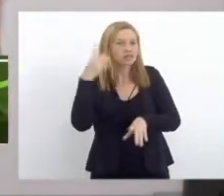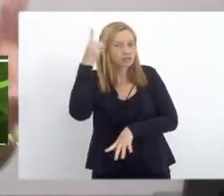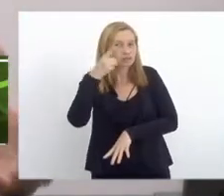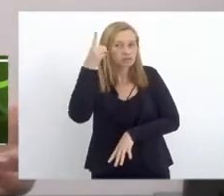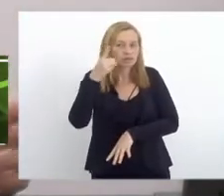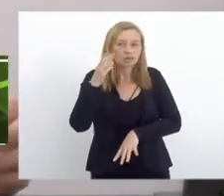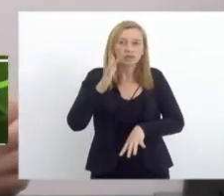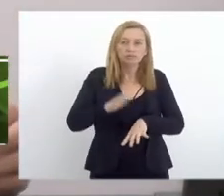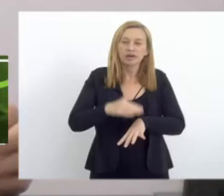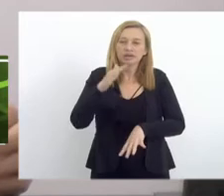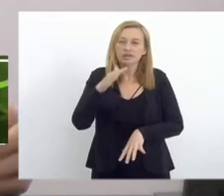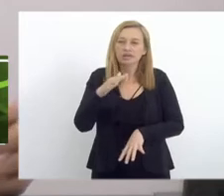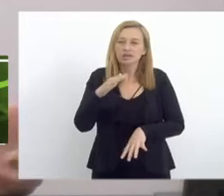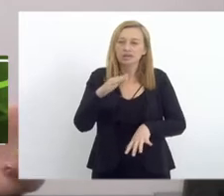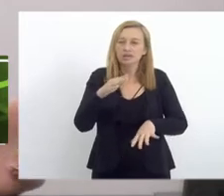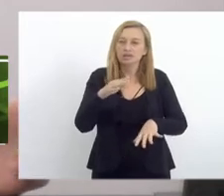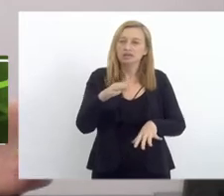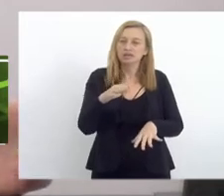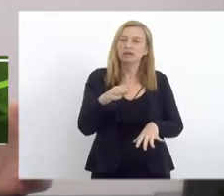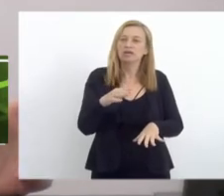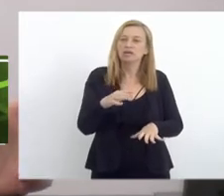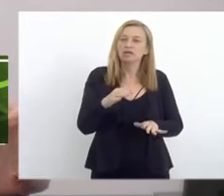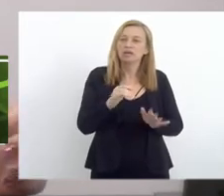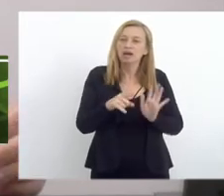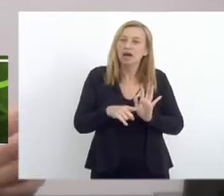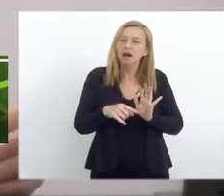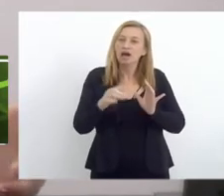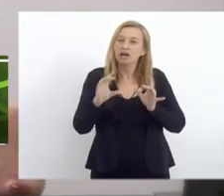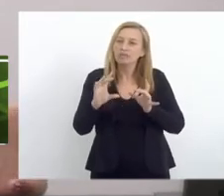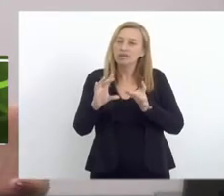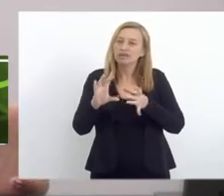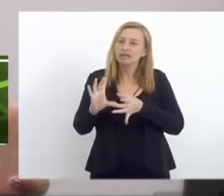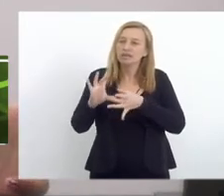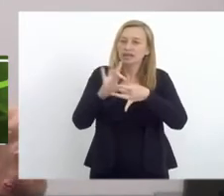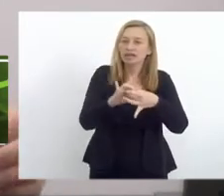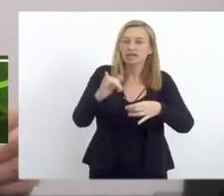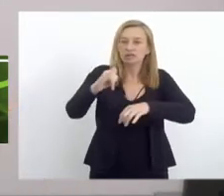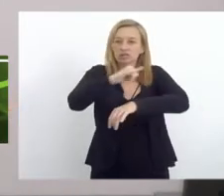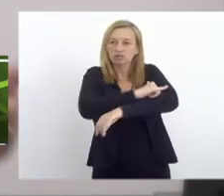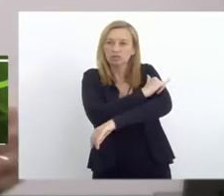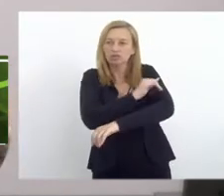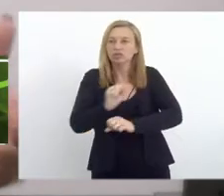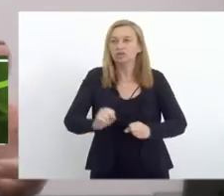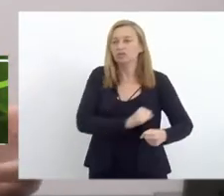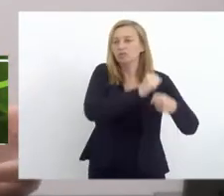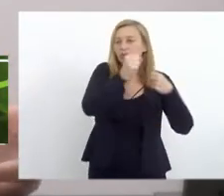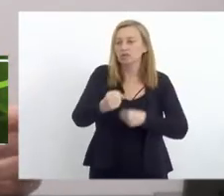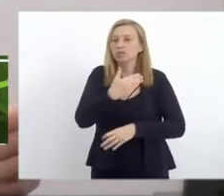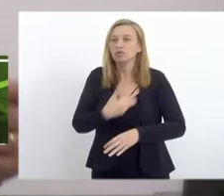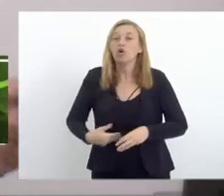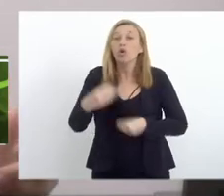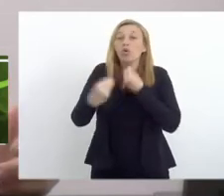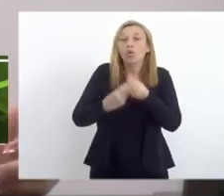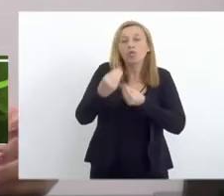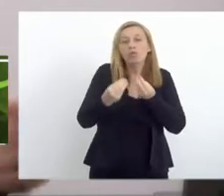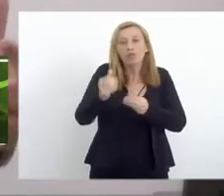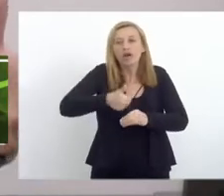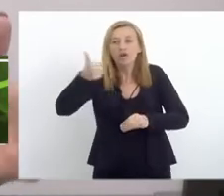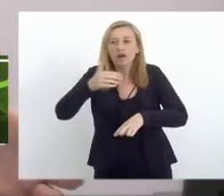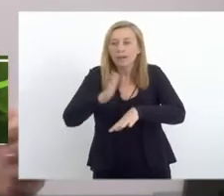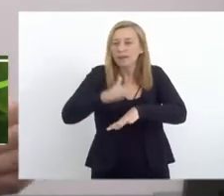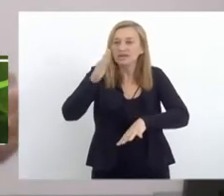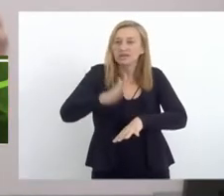as interlocutoras, tanto com os aeroportos como todo o poder público, como podemos melhorar ainda mais